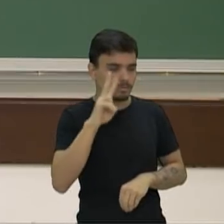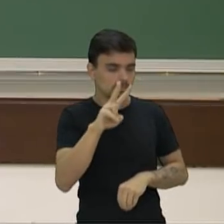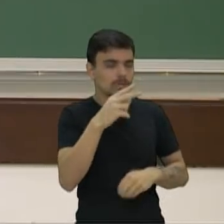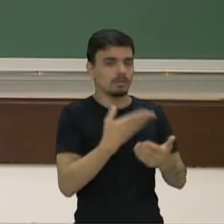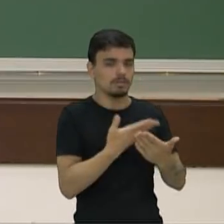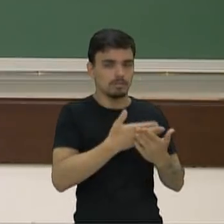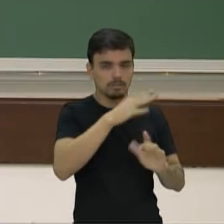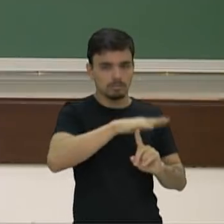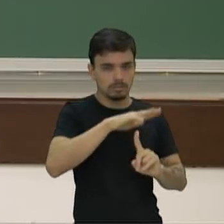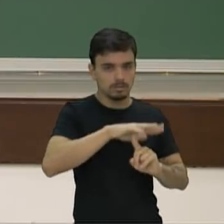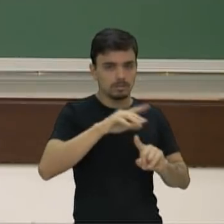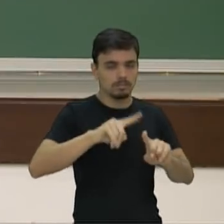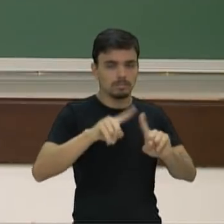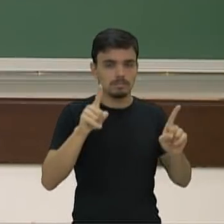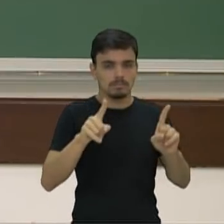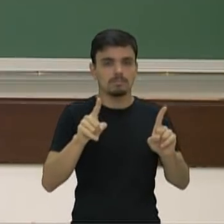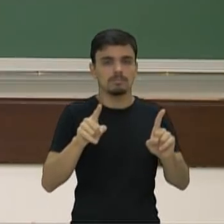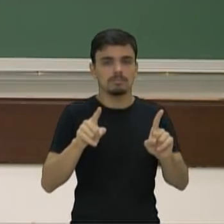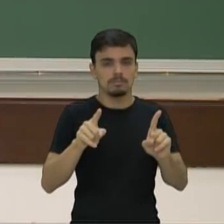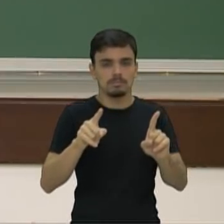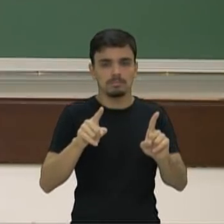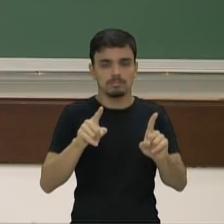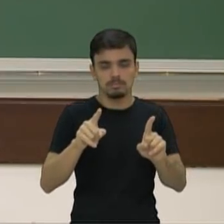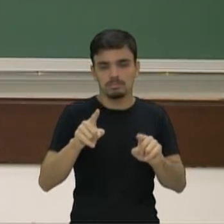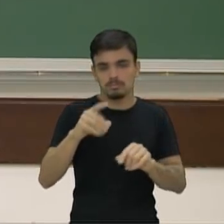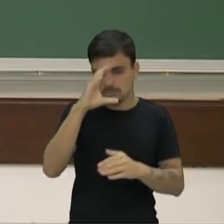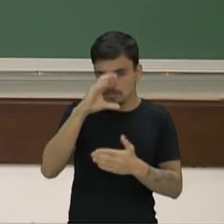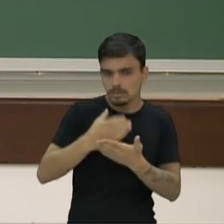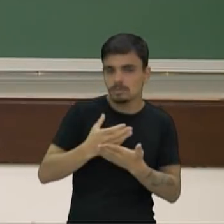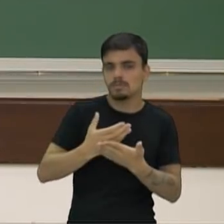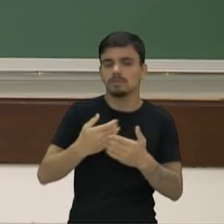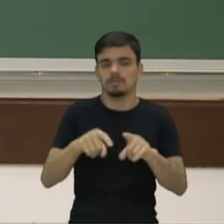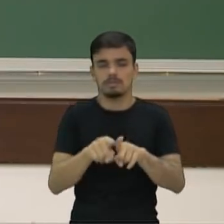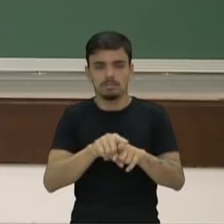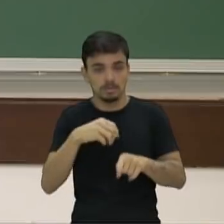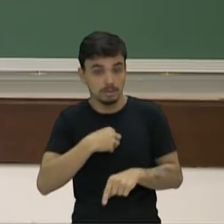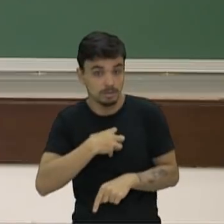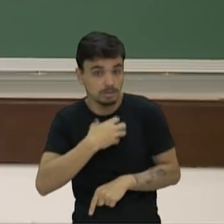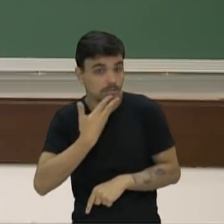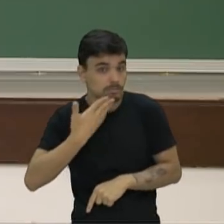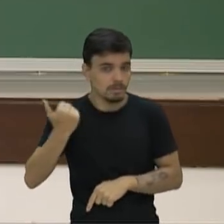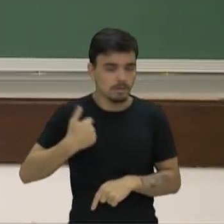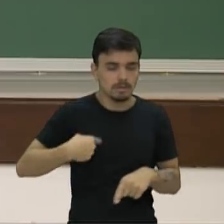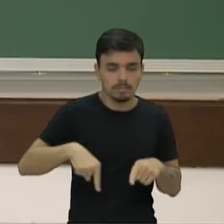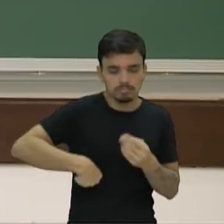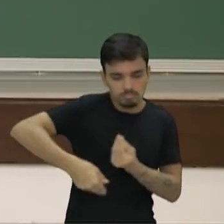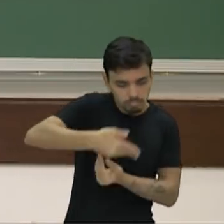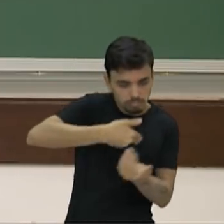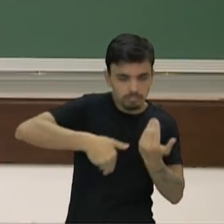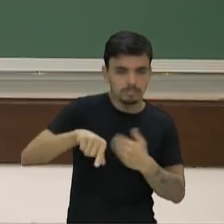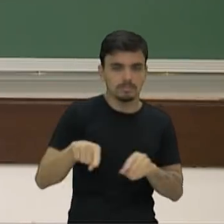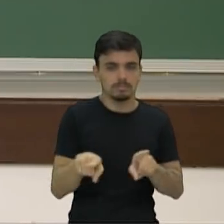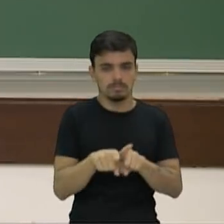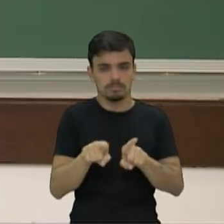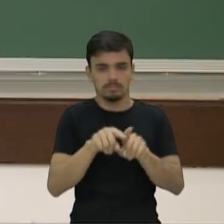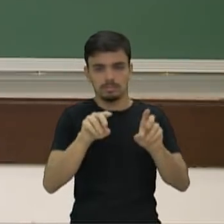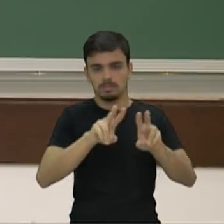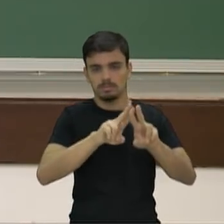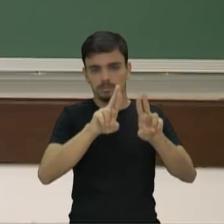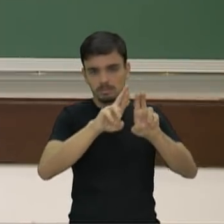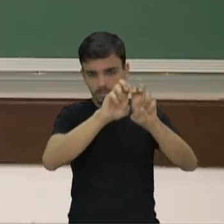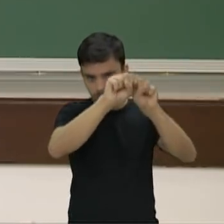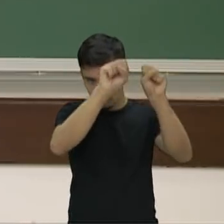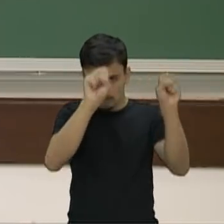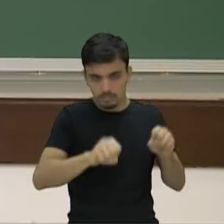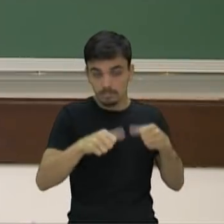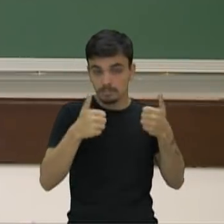mais confiando, está mais se sentindo melhor, está mais familiarizado com o sistema, e essa aí que é a